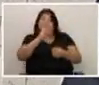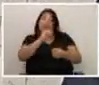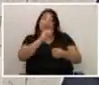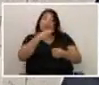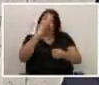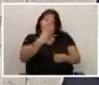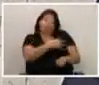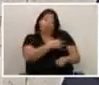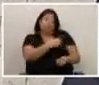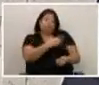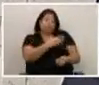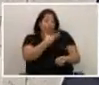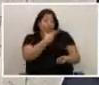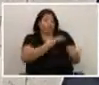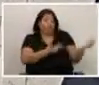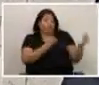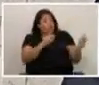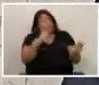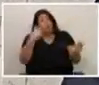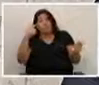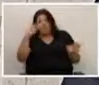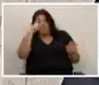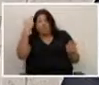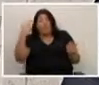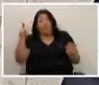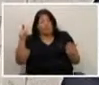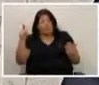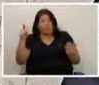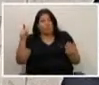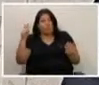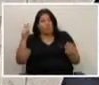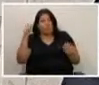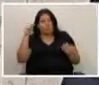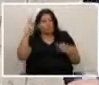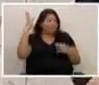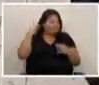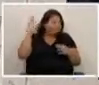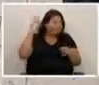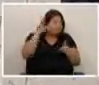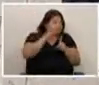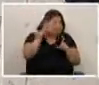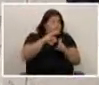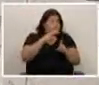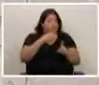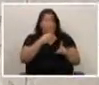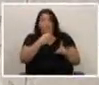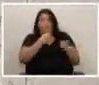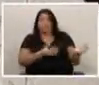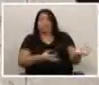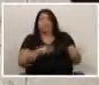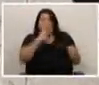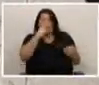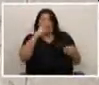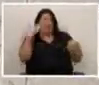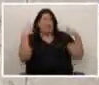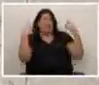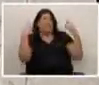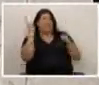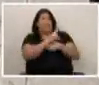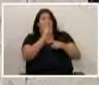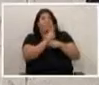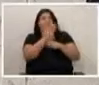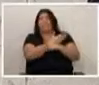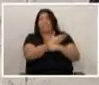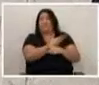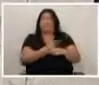até alguém que tenha usado o menino para isso. Isso está sendo averiguado, mas nós estamos trazendo essa notícia porque eu fui criticado: você está defendendo o governo, você é